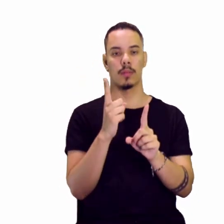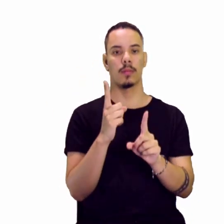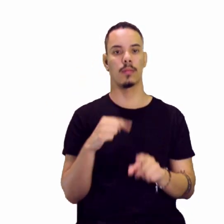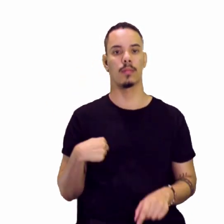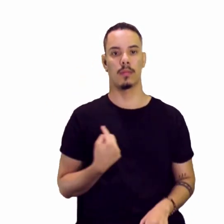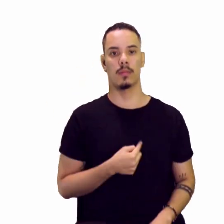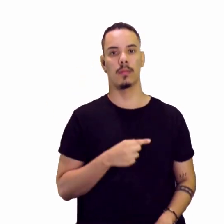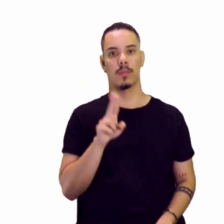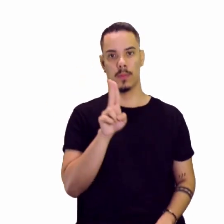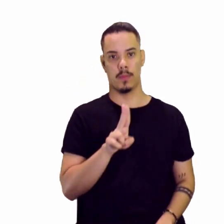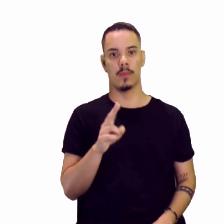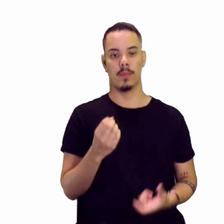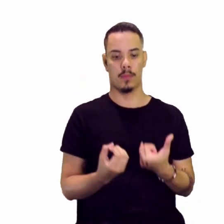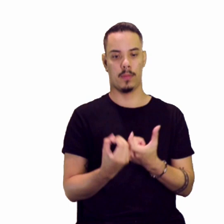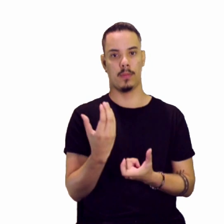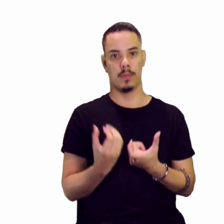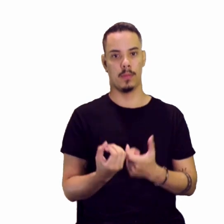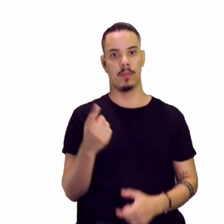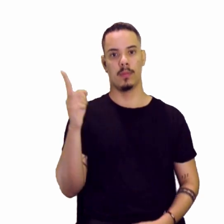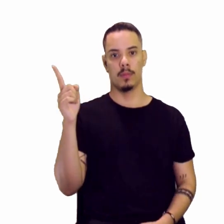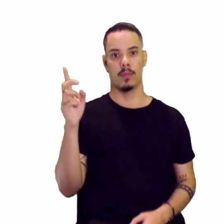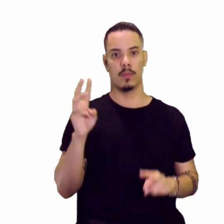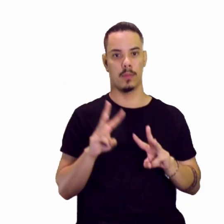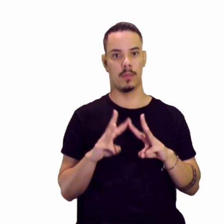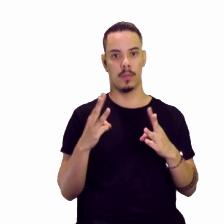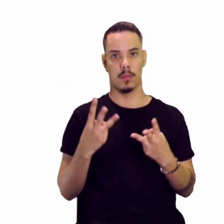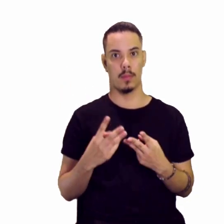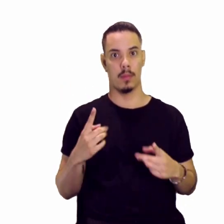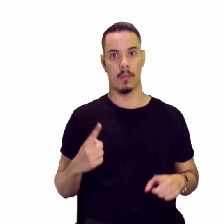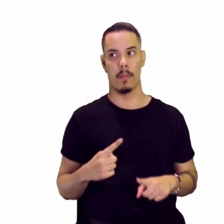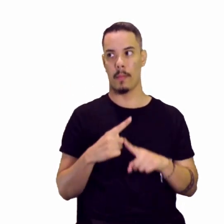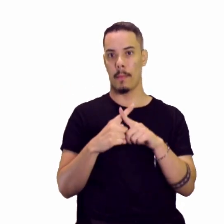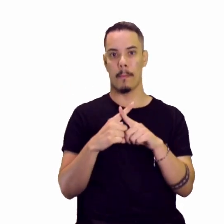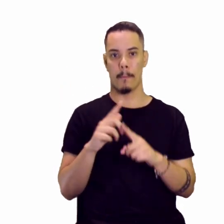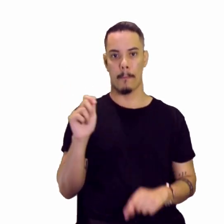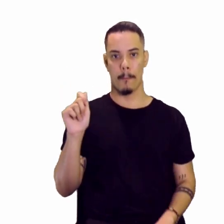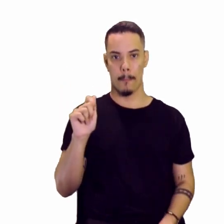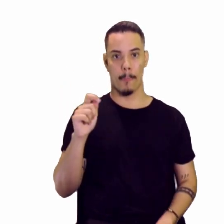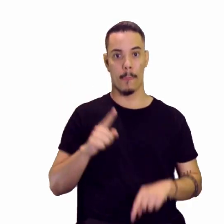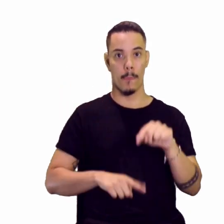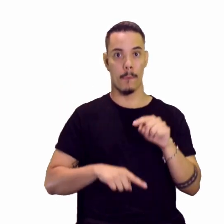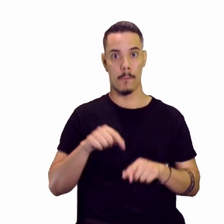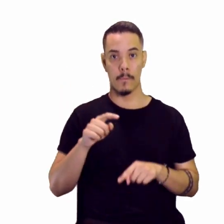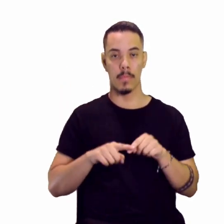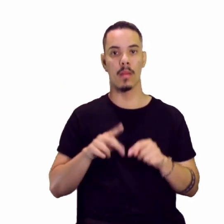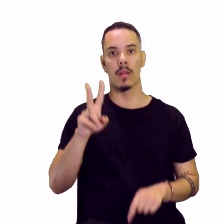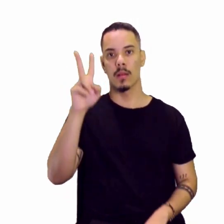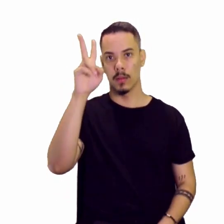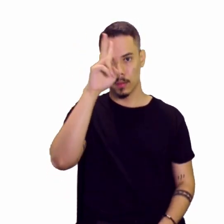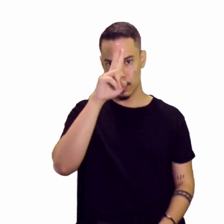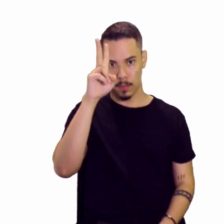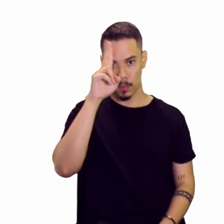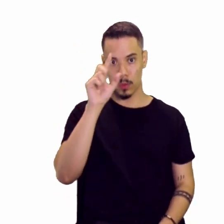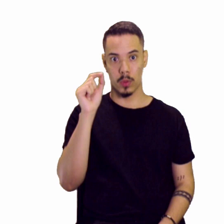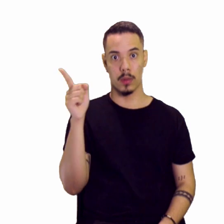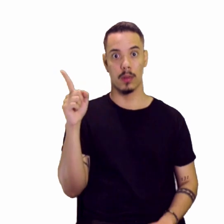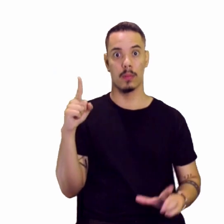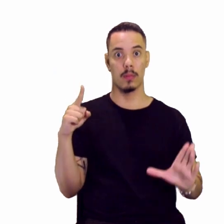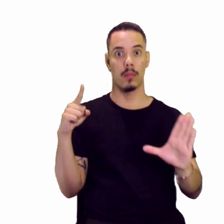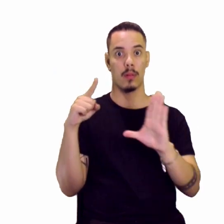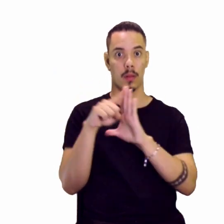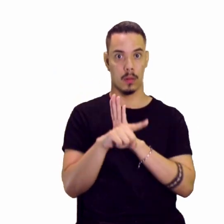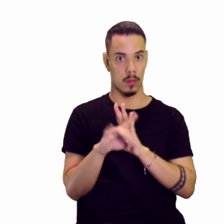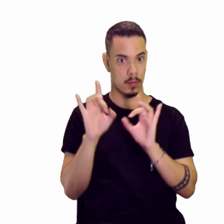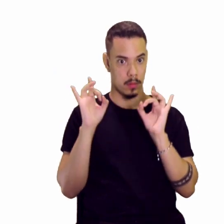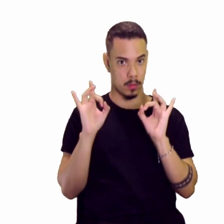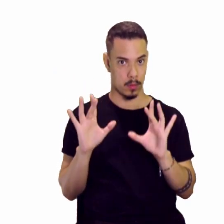a gente pega a massa e multiplica pela aceleração. Então a força é o produto. Lembrando... Que essa é a pergunta, mas só